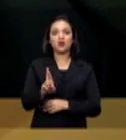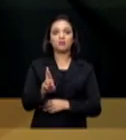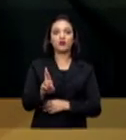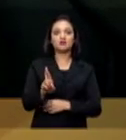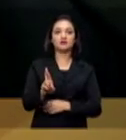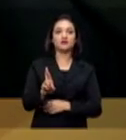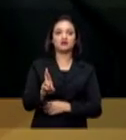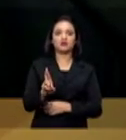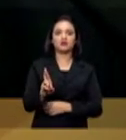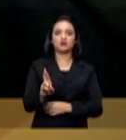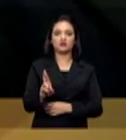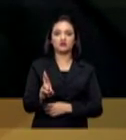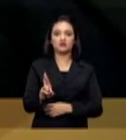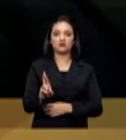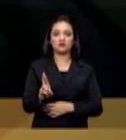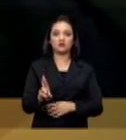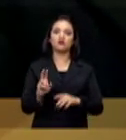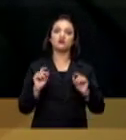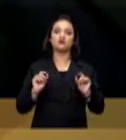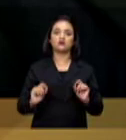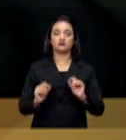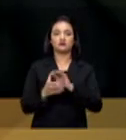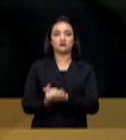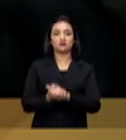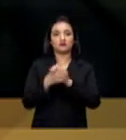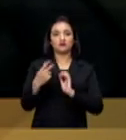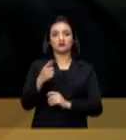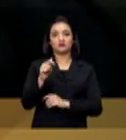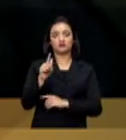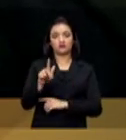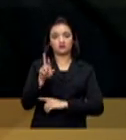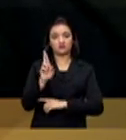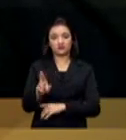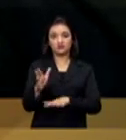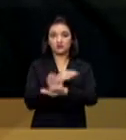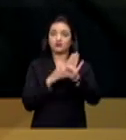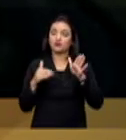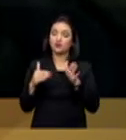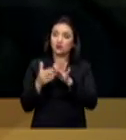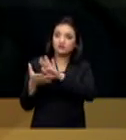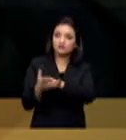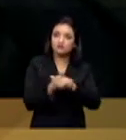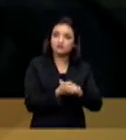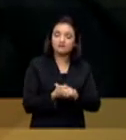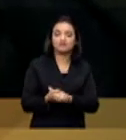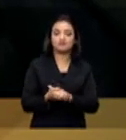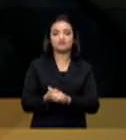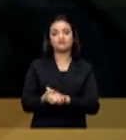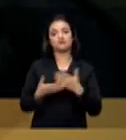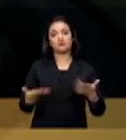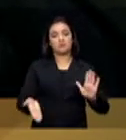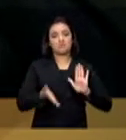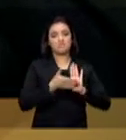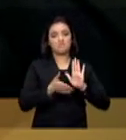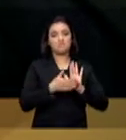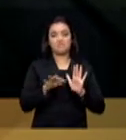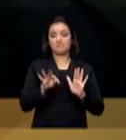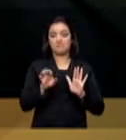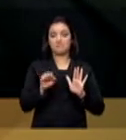União, senhoras e senhores advogados, servidores, todos que nos acompanham. A proposta de tese que apresento é a